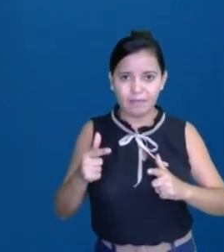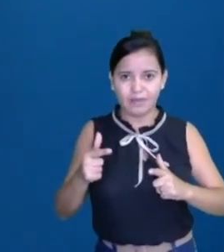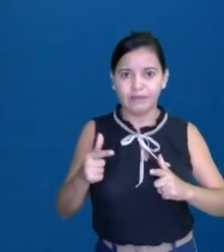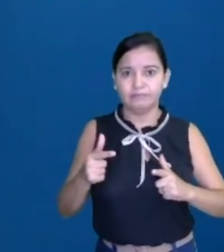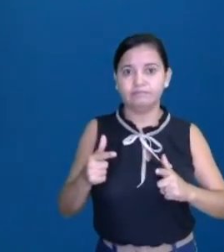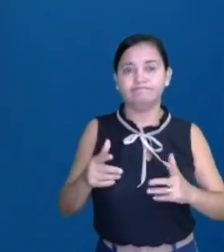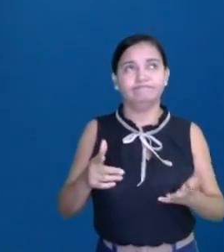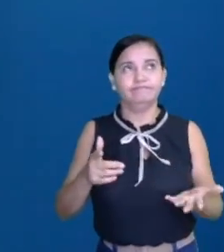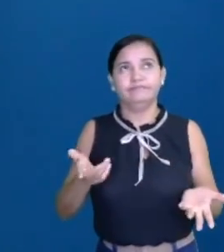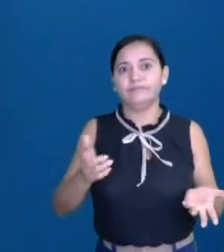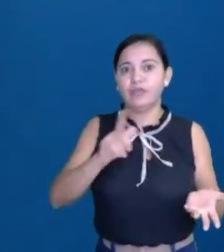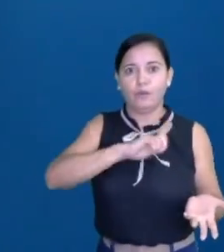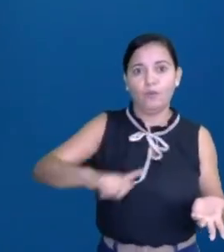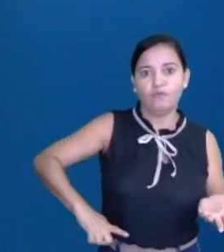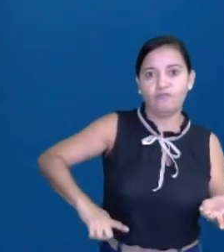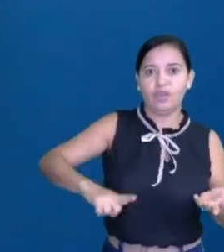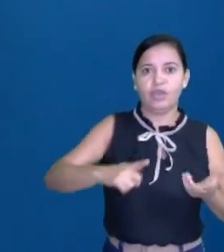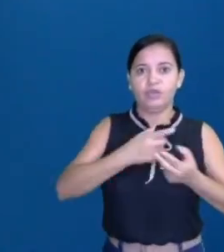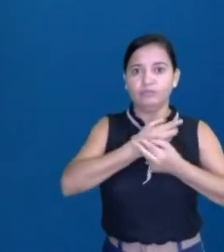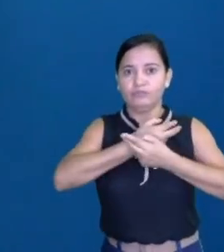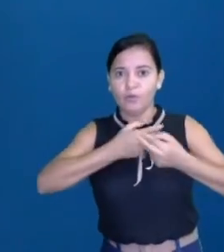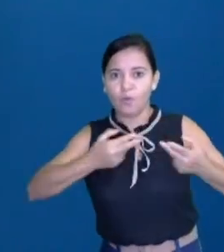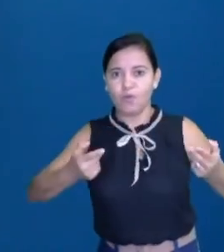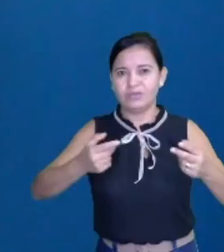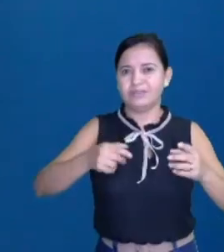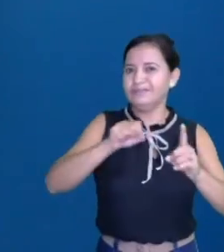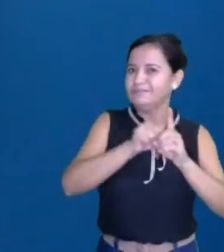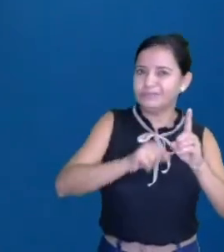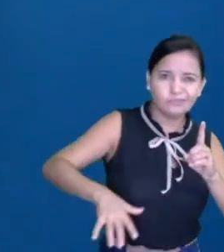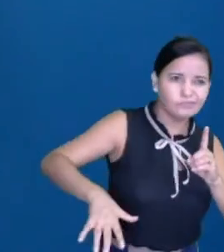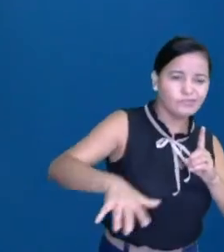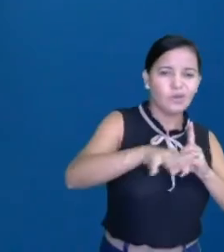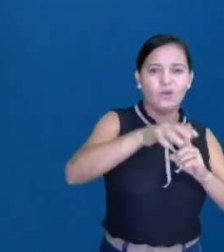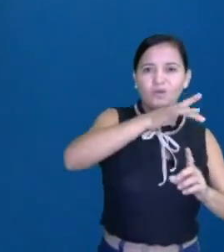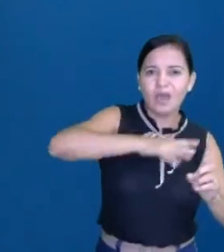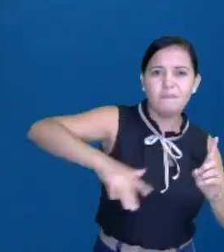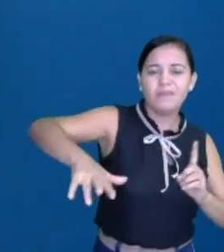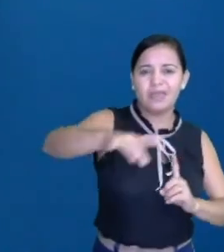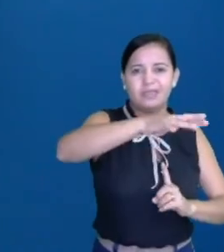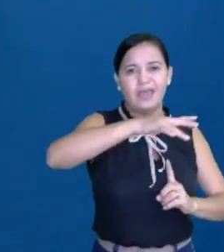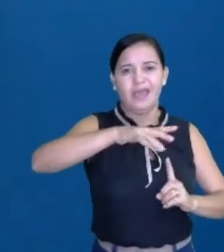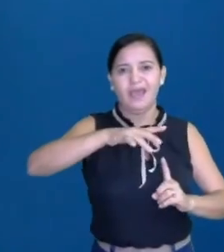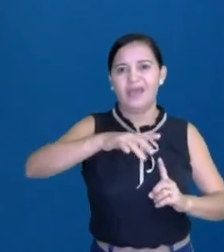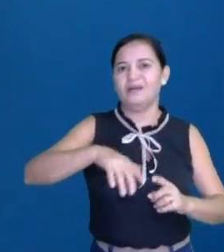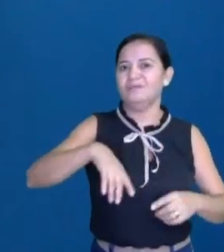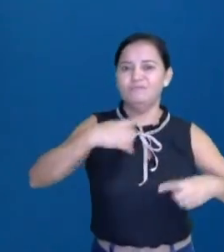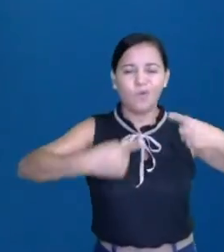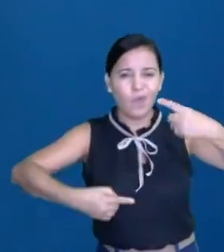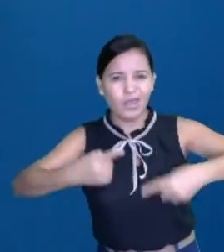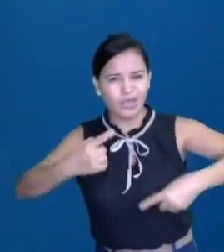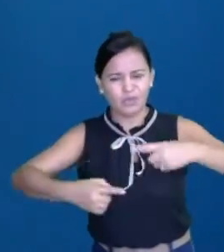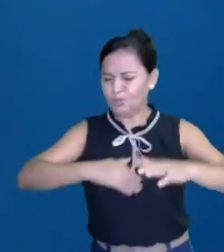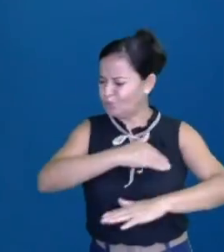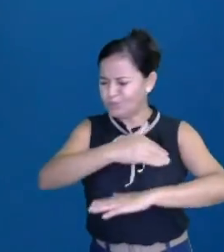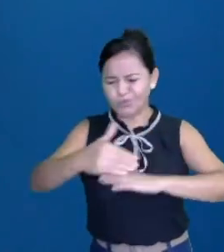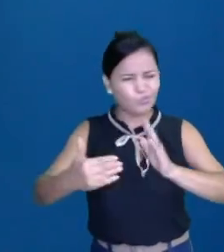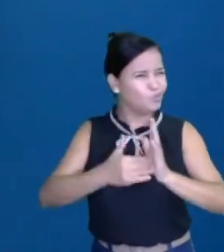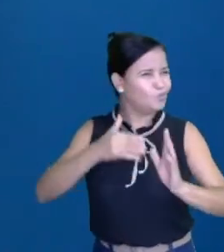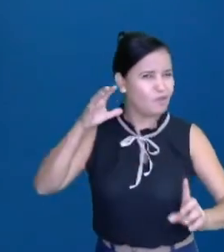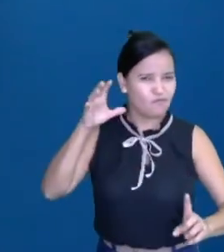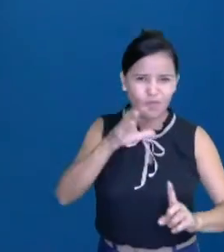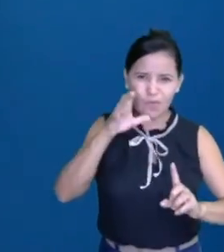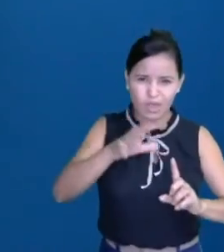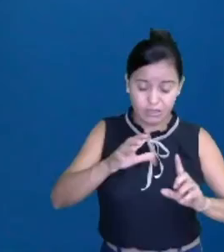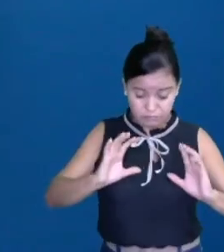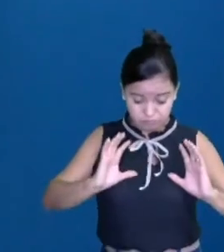levantar das entidades governamentais, porque aqui tem envolvimento, gente, socioambiental, envolvimentos geopolíticos, tem tudo a ver com